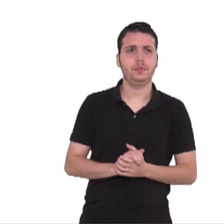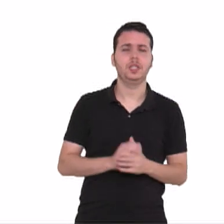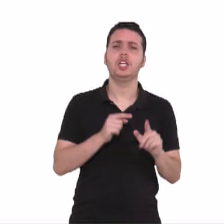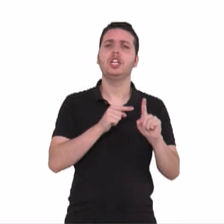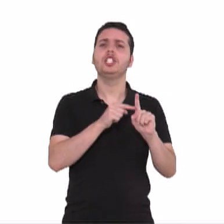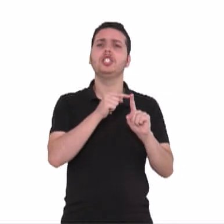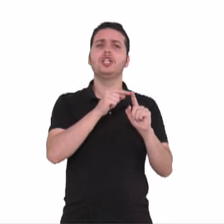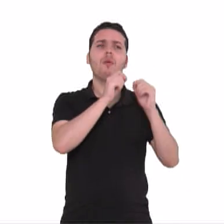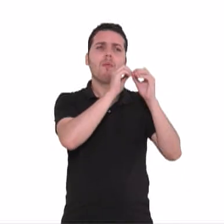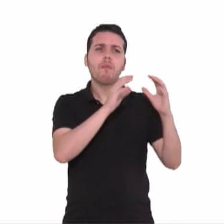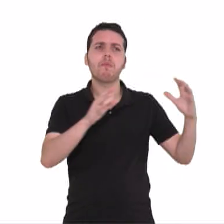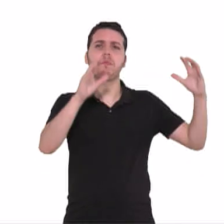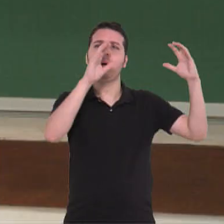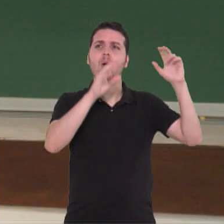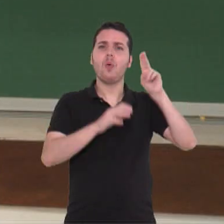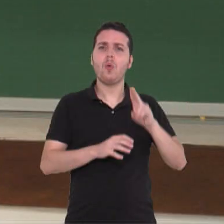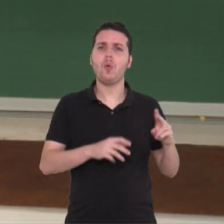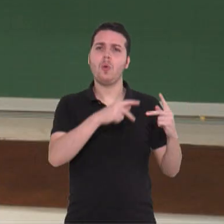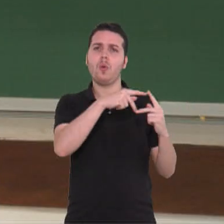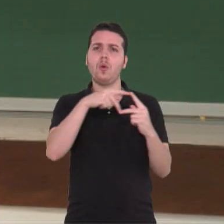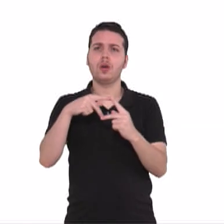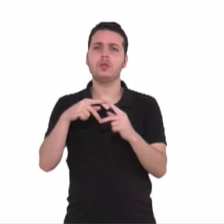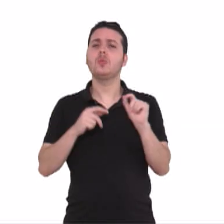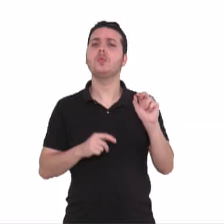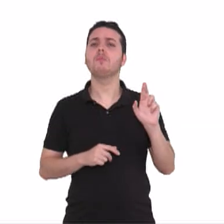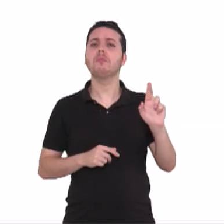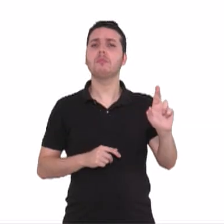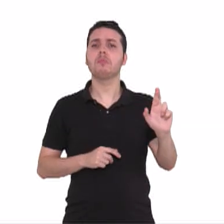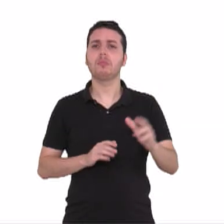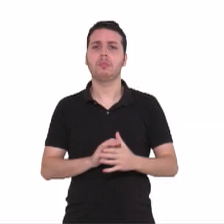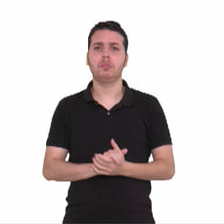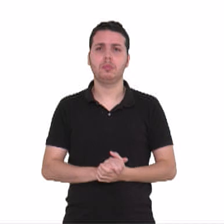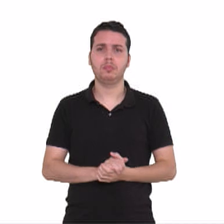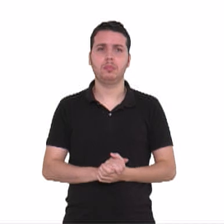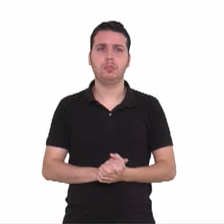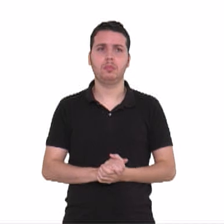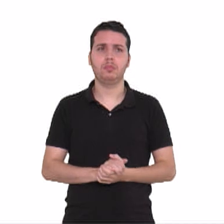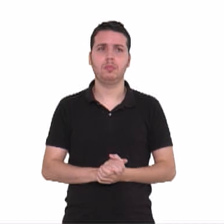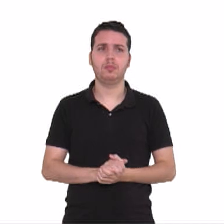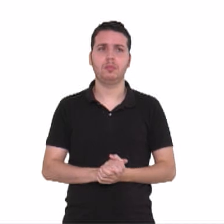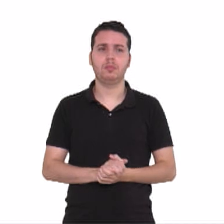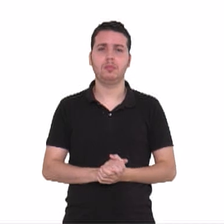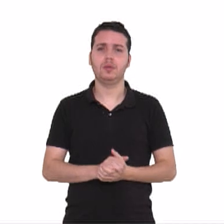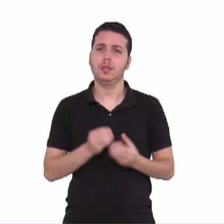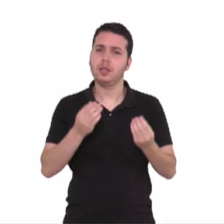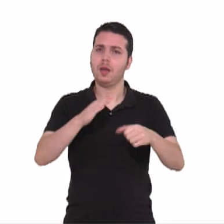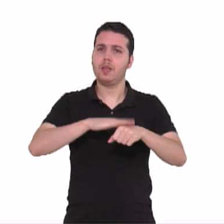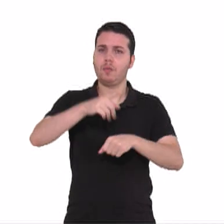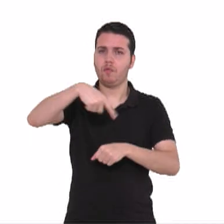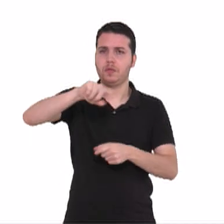nos quadrinhos e o que ele representa? Mais um tempinho para vocês fazerem.